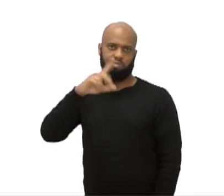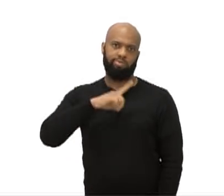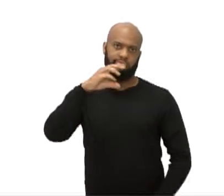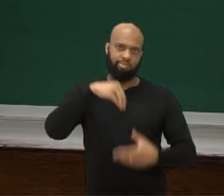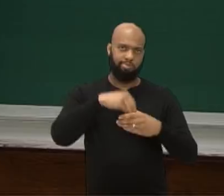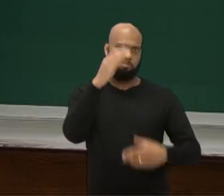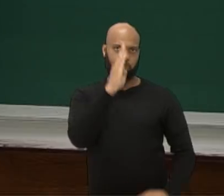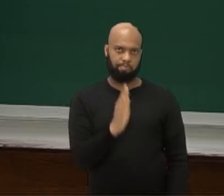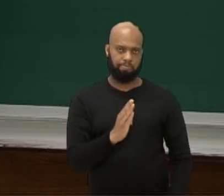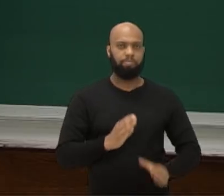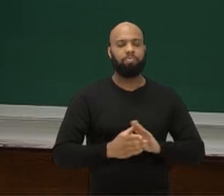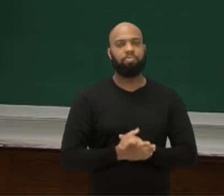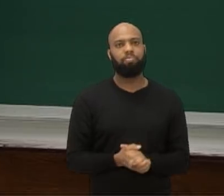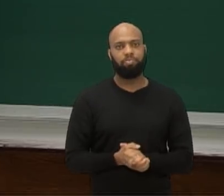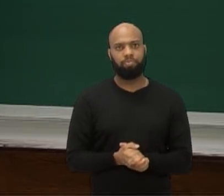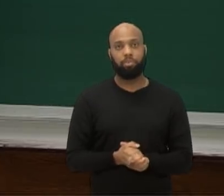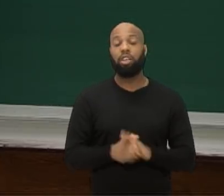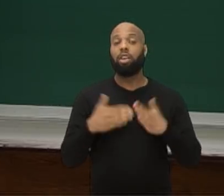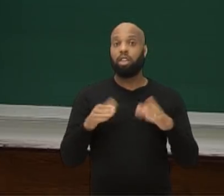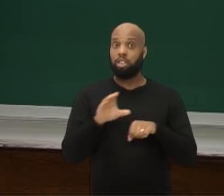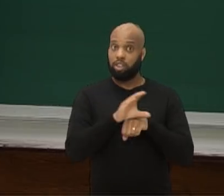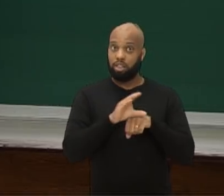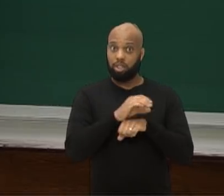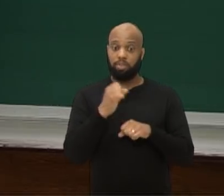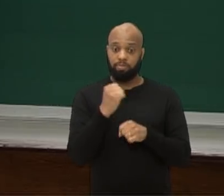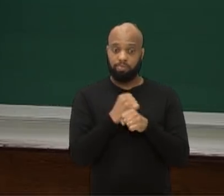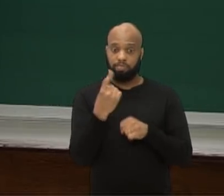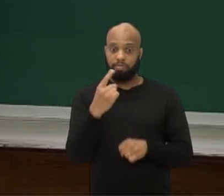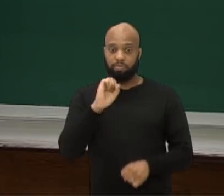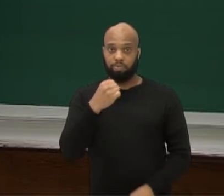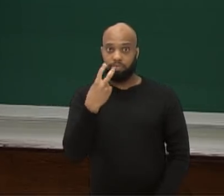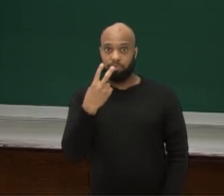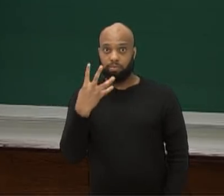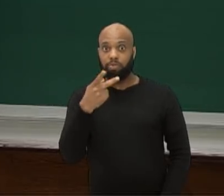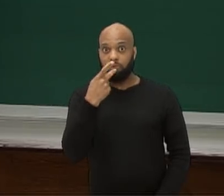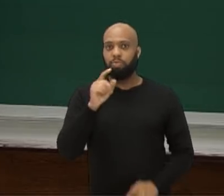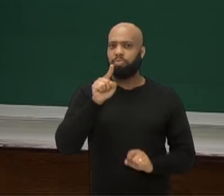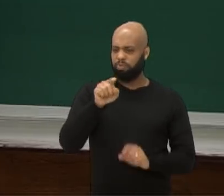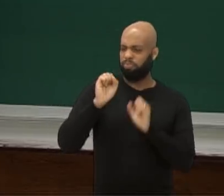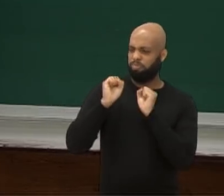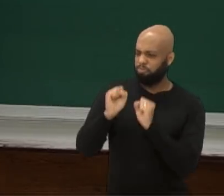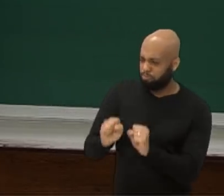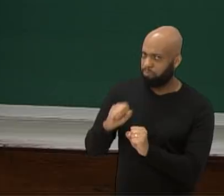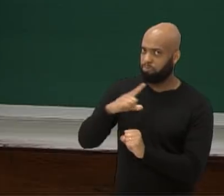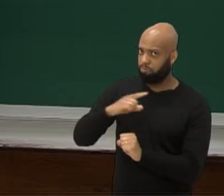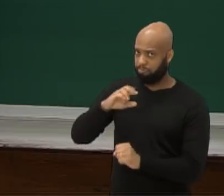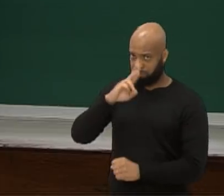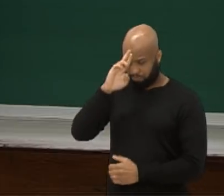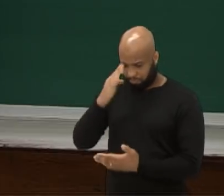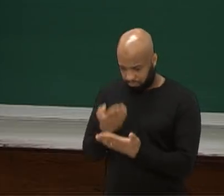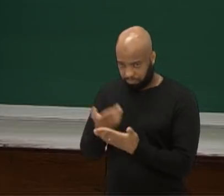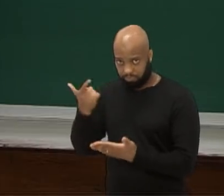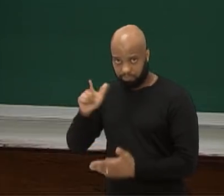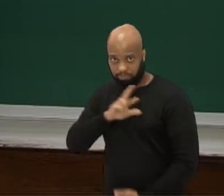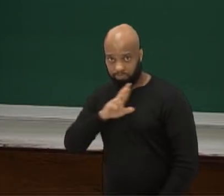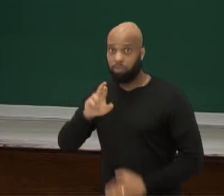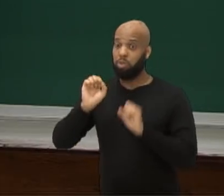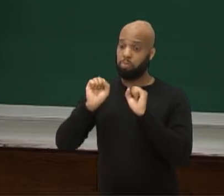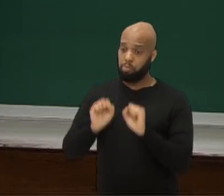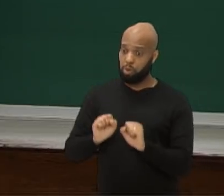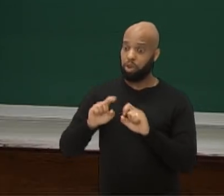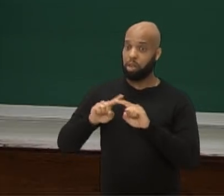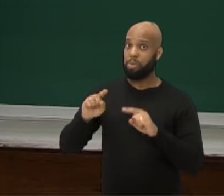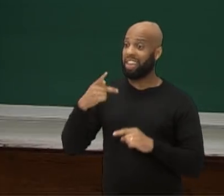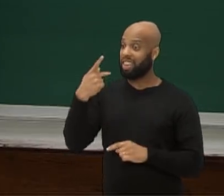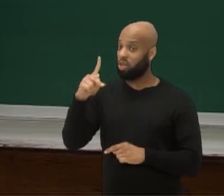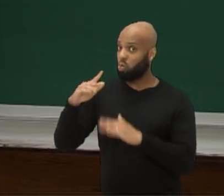país. Então, só relembrando, a Constituição de 1824 dizia o quê? Você até pode ter a sua crença, mas particular, na sua